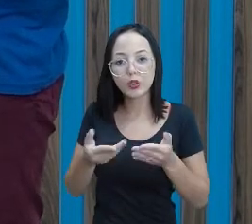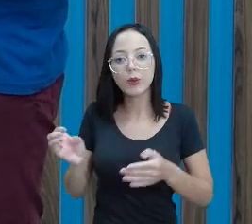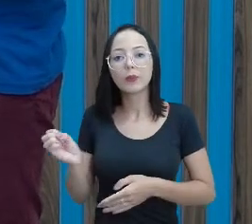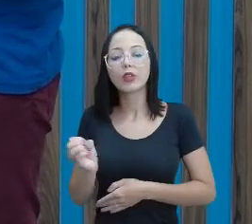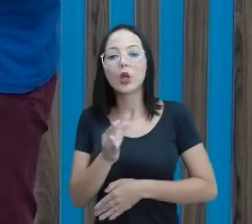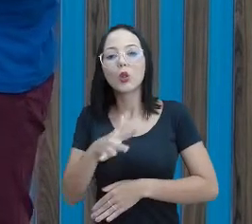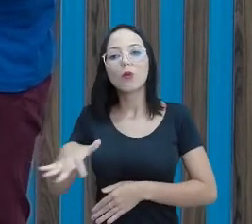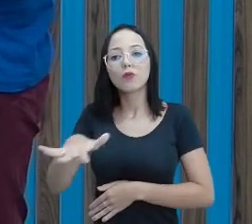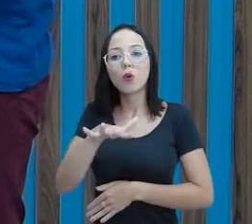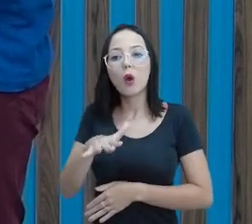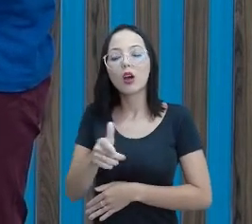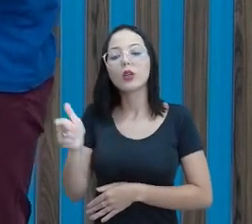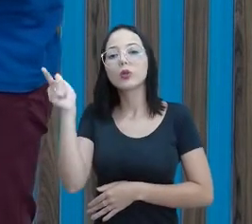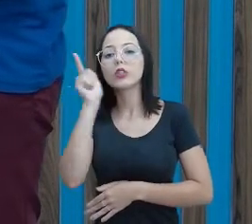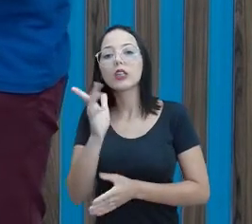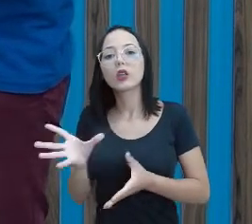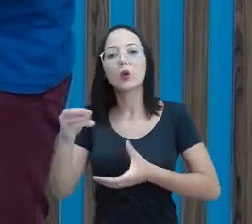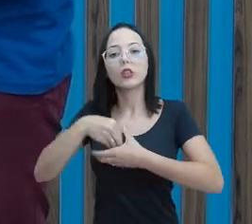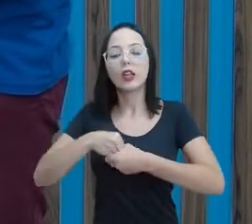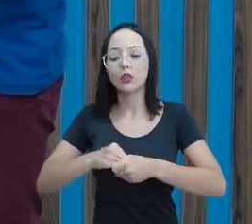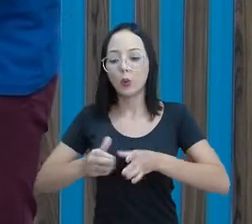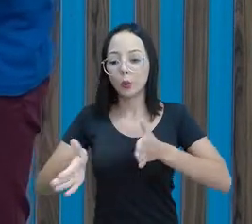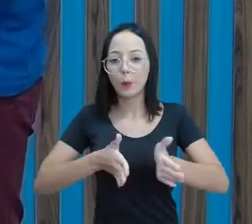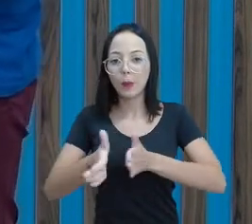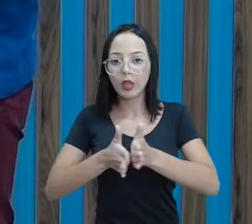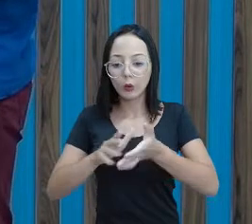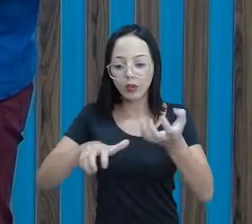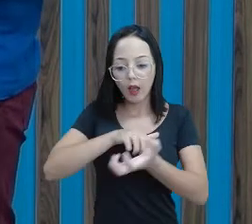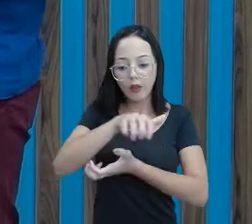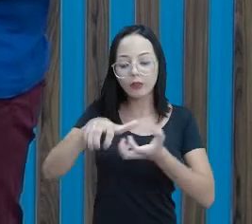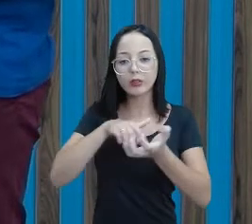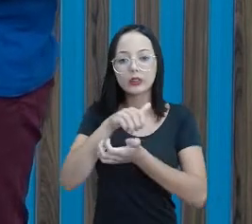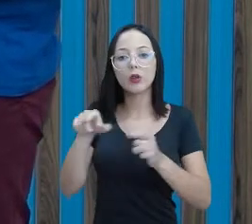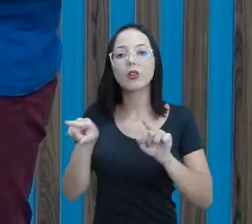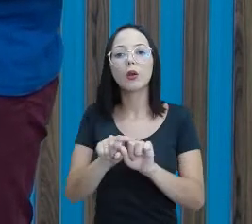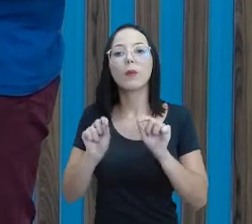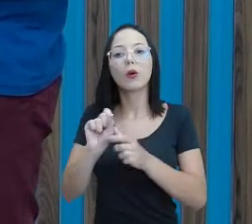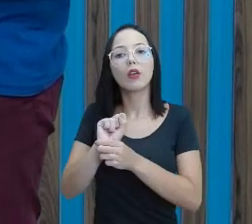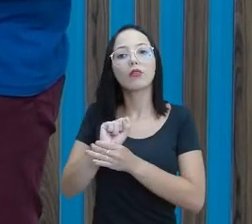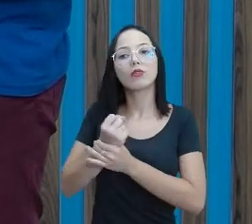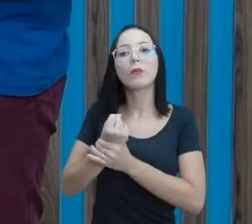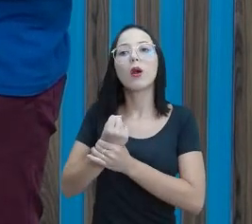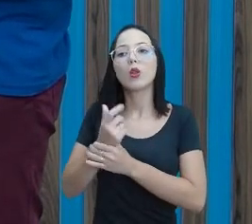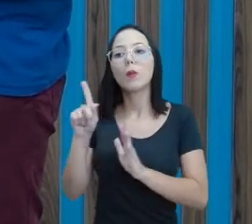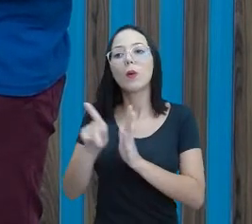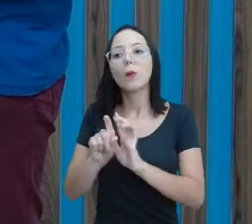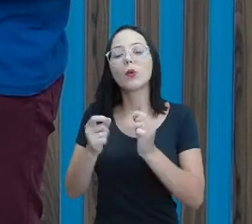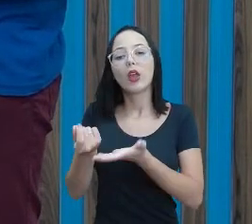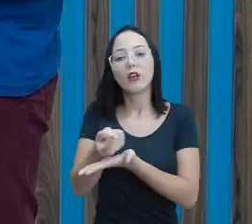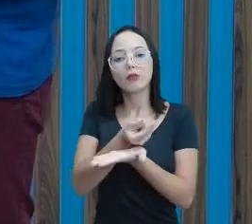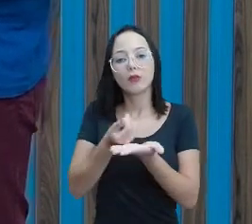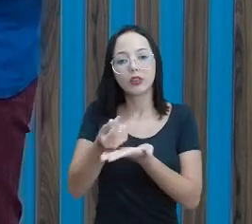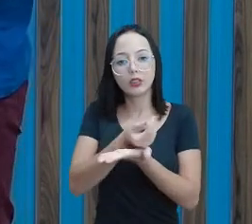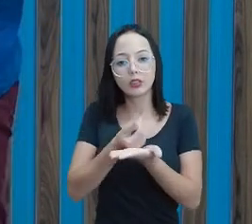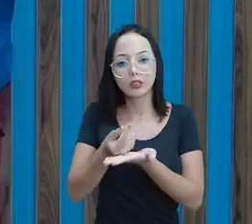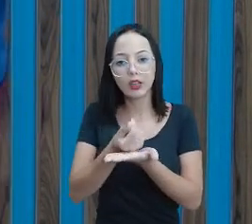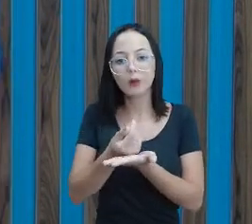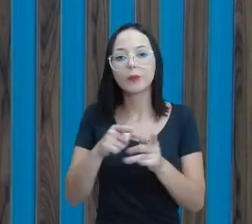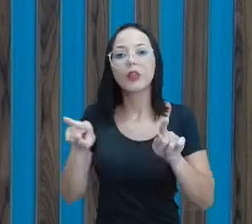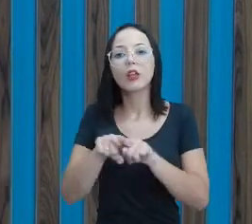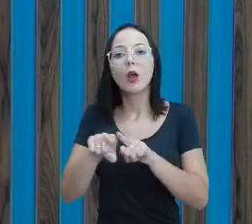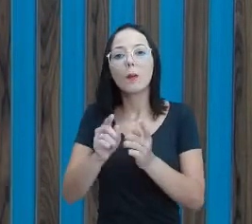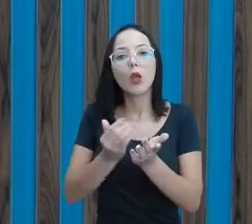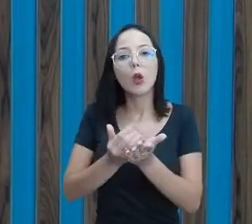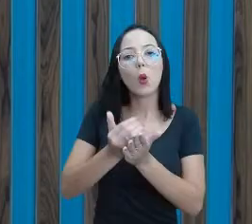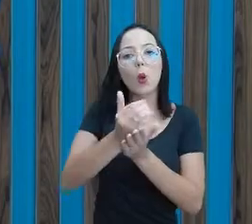novo patamar alcançado dentro dessa nova fase da revolução, consolidando o que ficou conhecido como capitalismo financeiro, e a